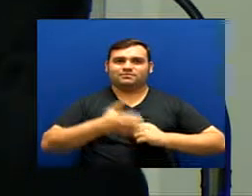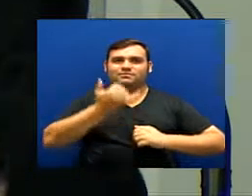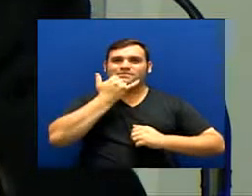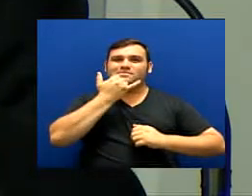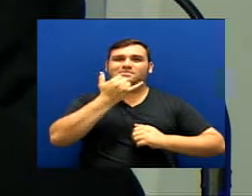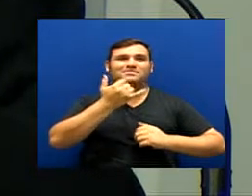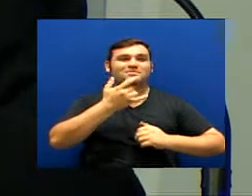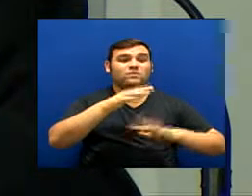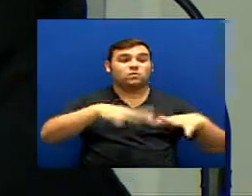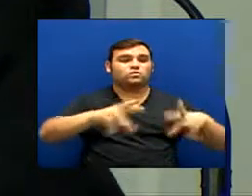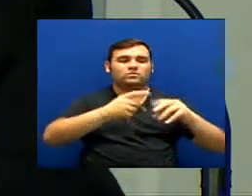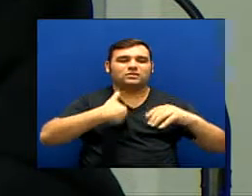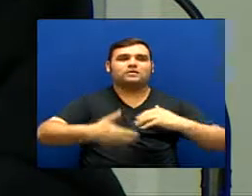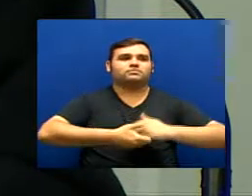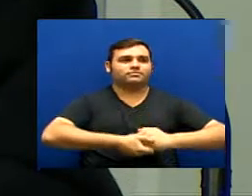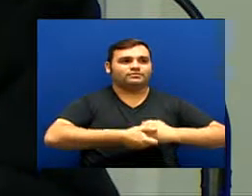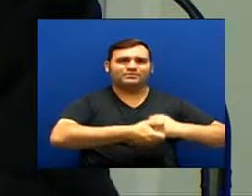outras denominações.